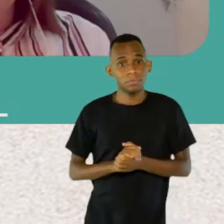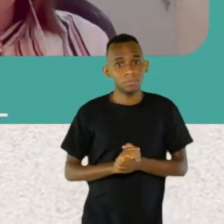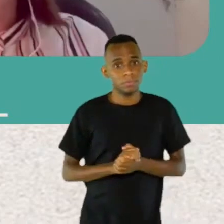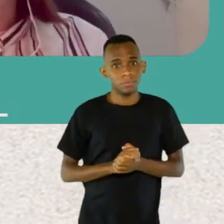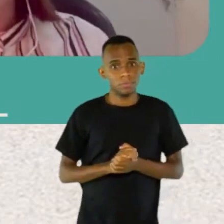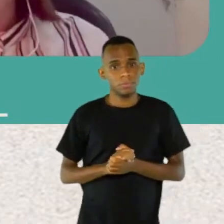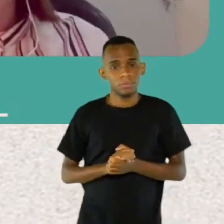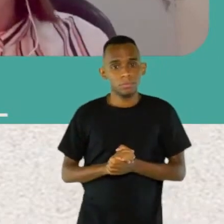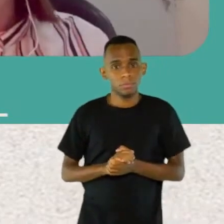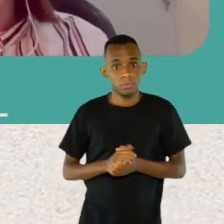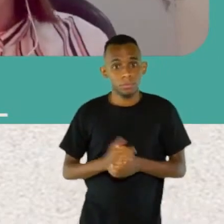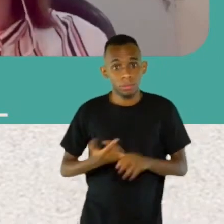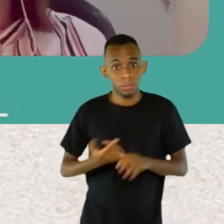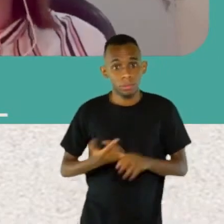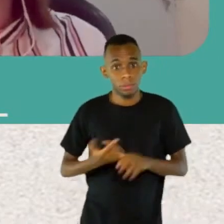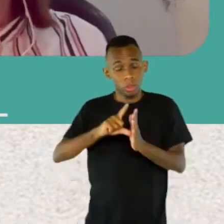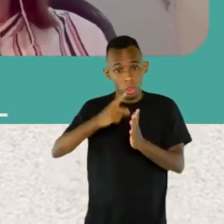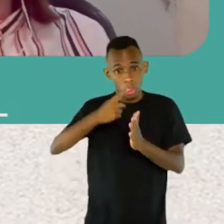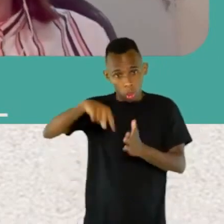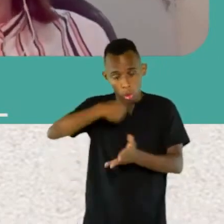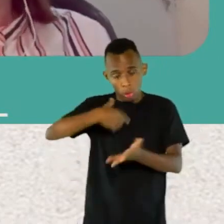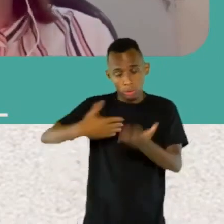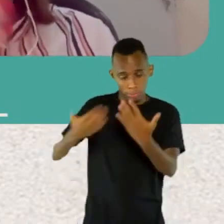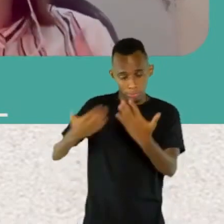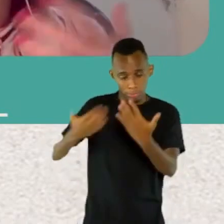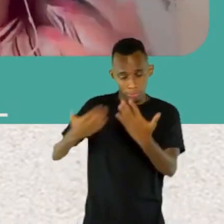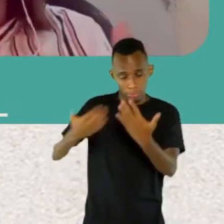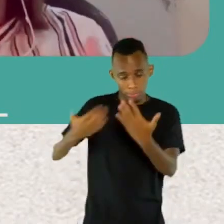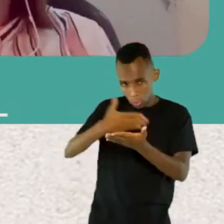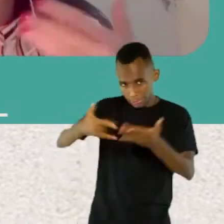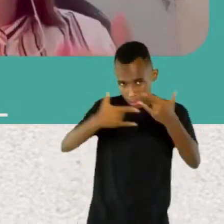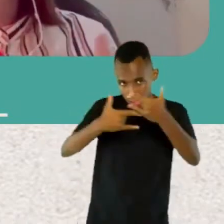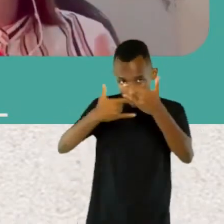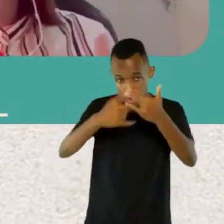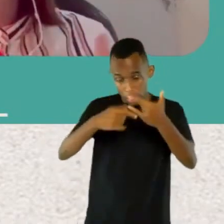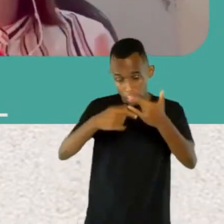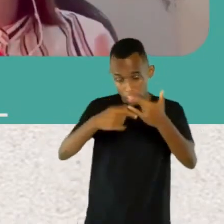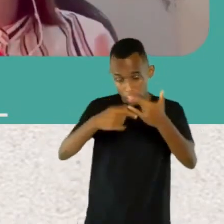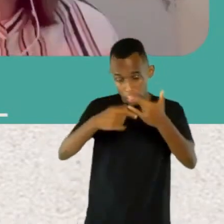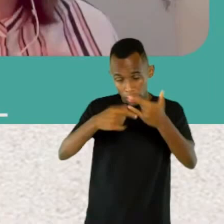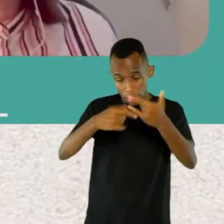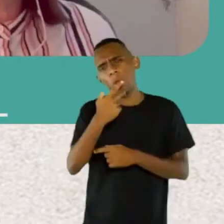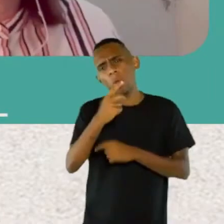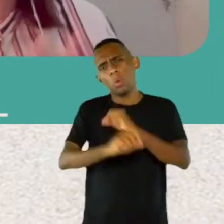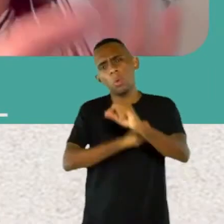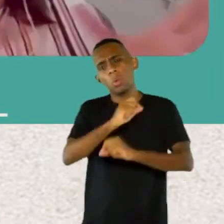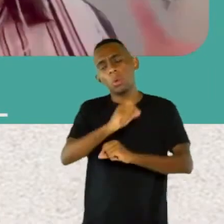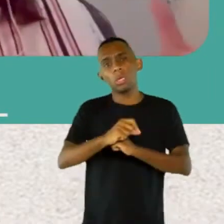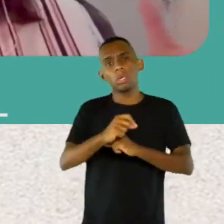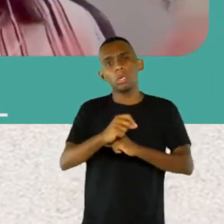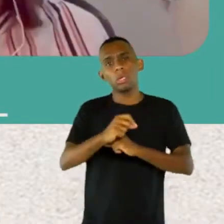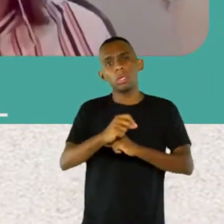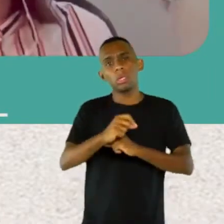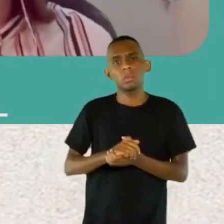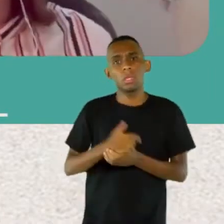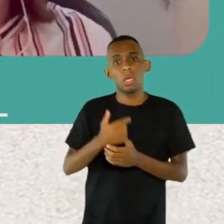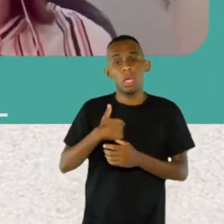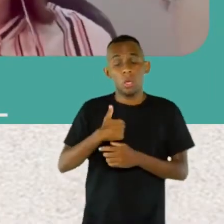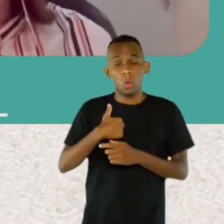estava, antes da nossa gravação, você falou, eu fico impressionado que as pessoas estão falando que você está dando uma guinada